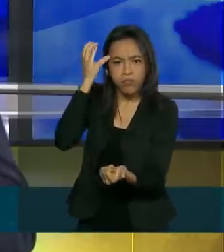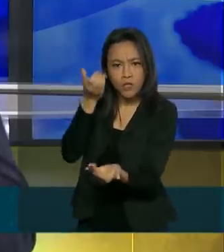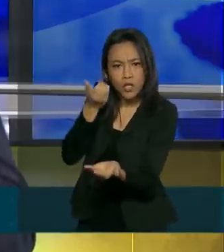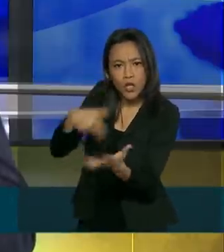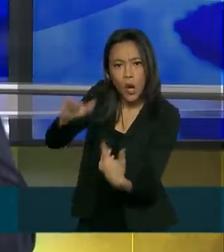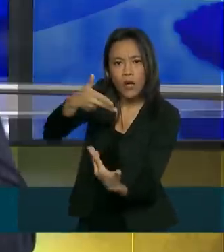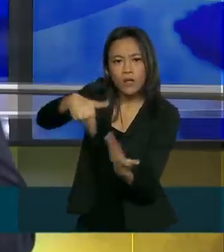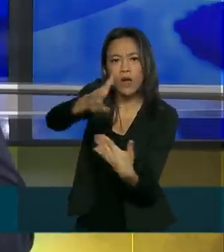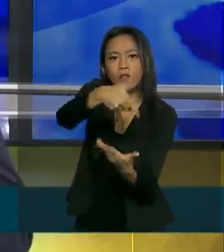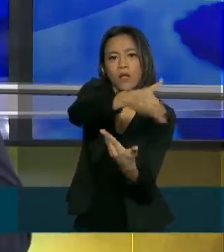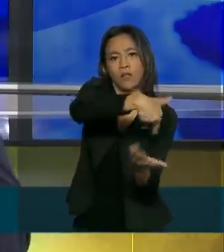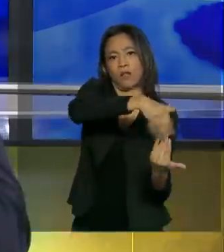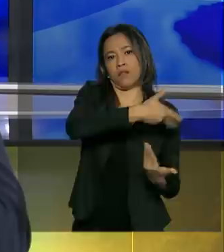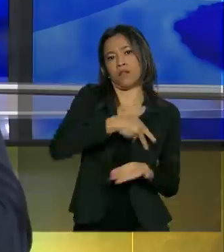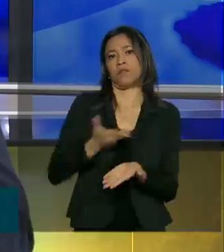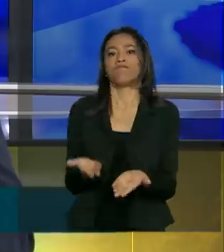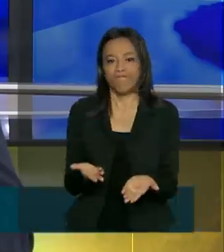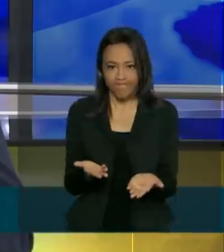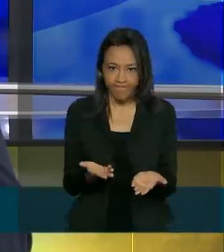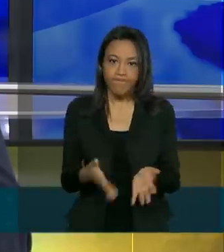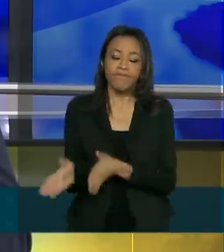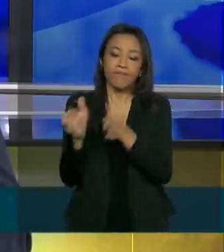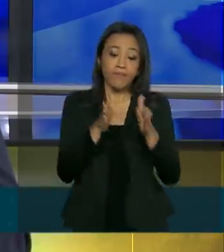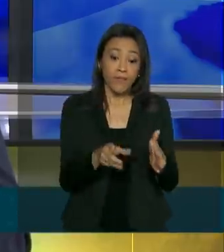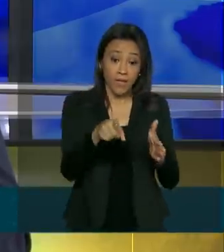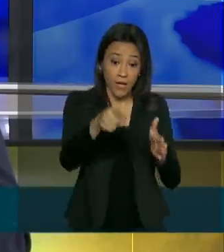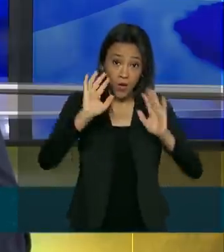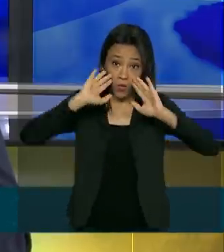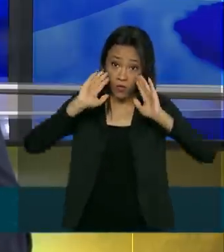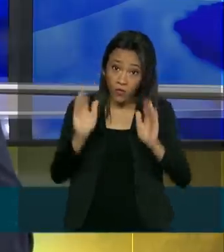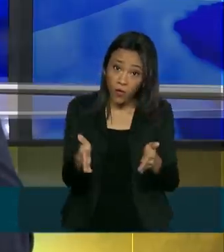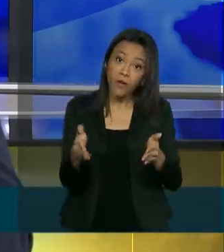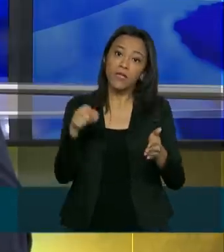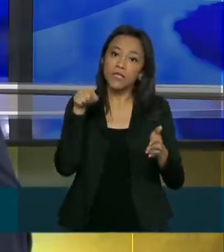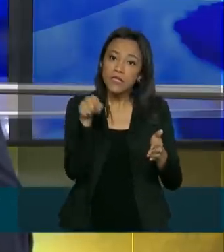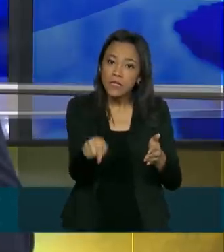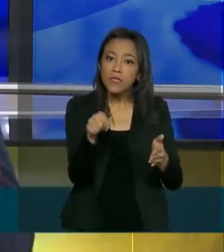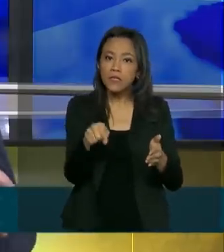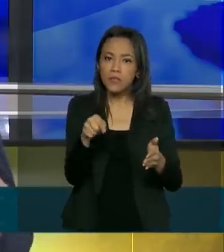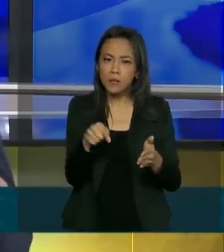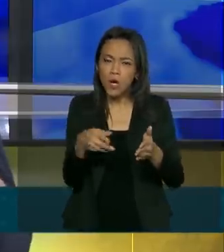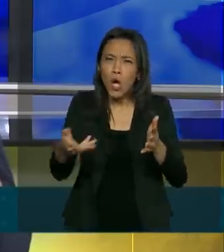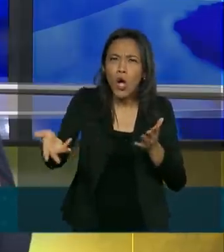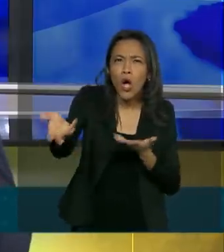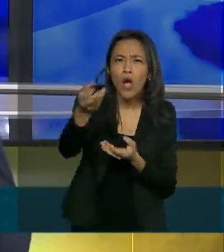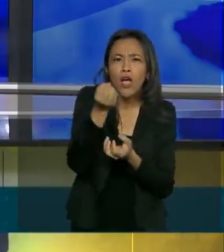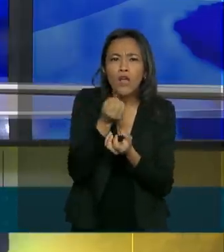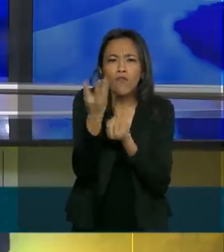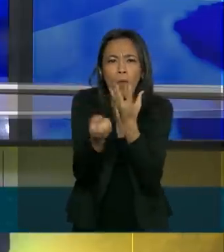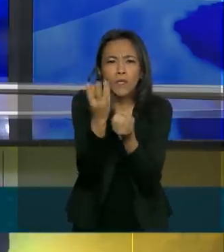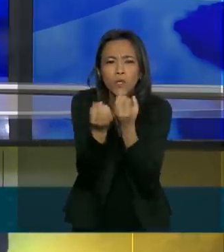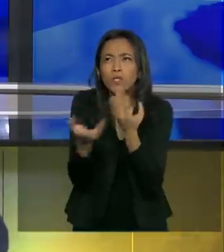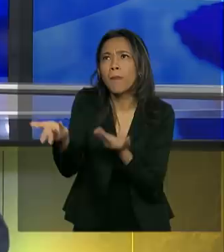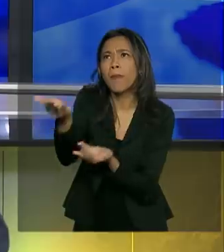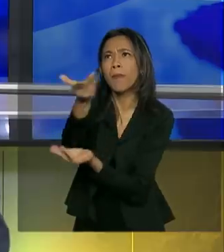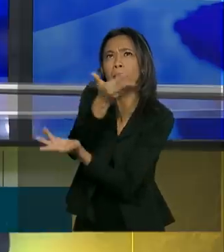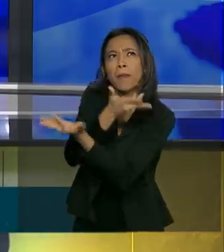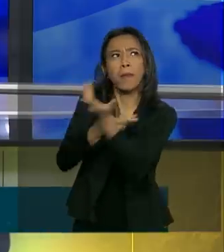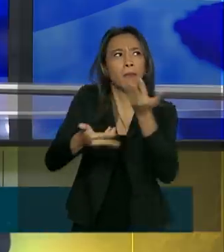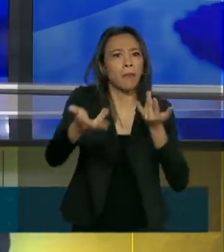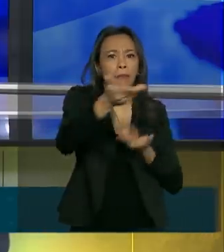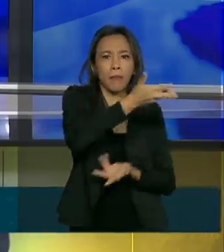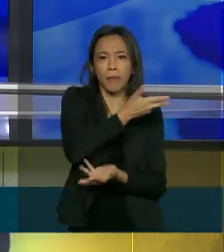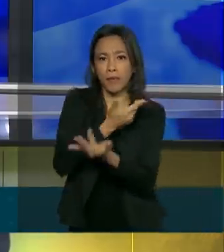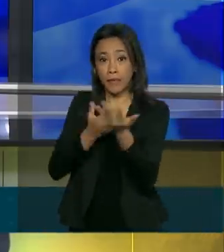Além desse enfoque direto nas ações, nós temos também o compartilhamento de informações. A gente vê que essa